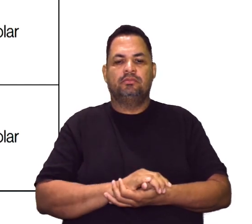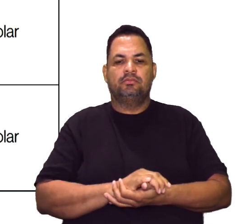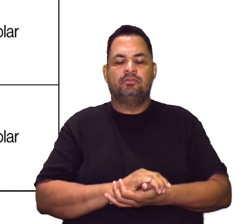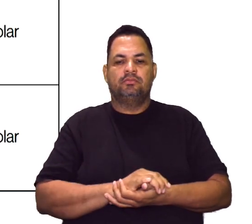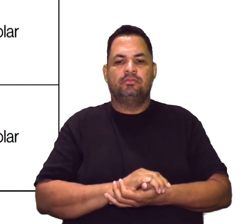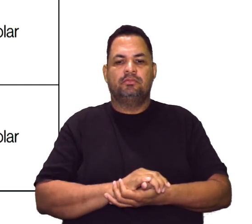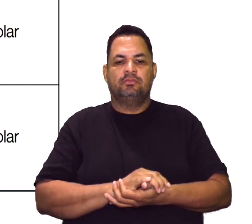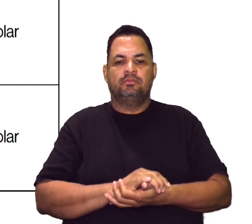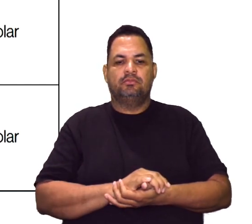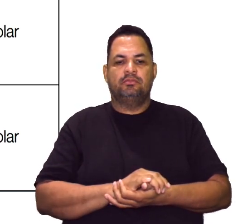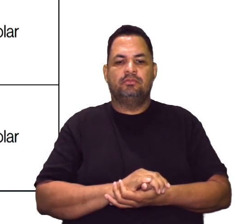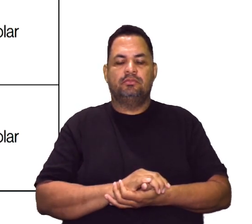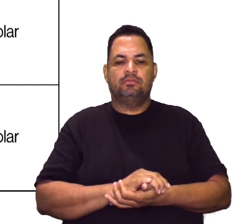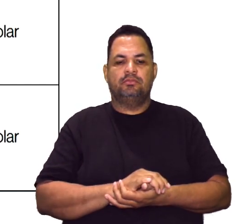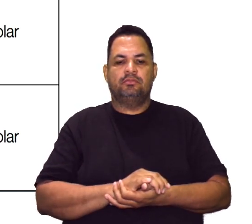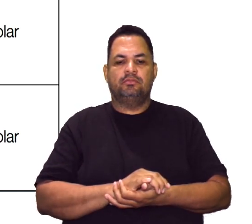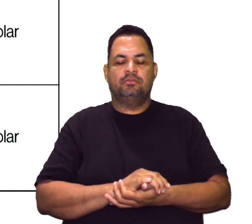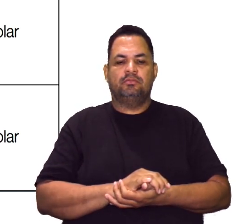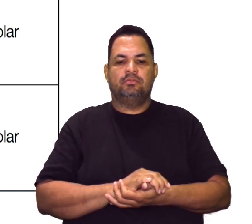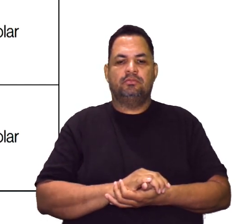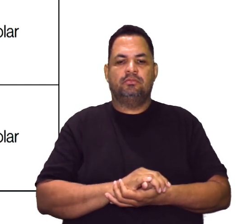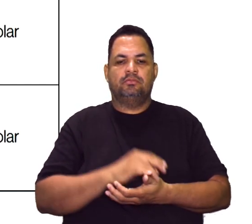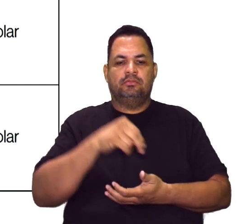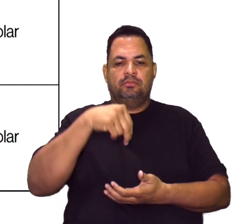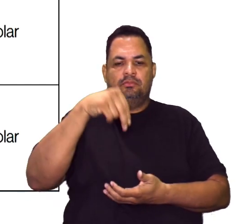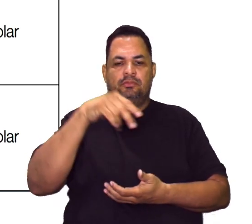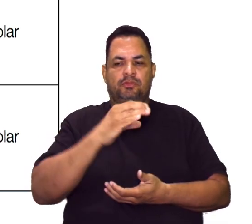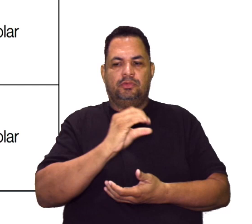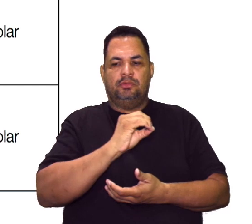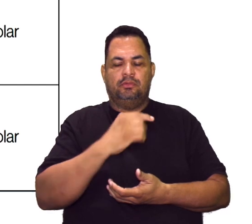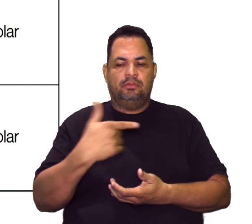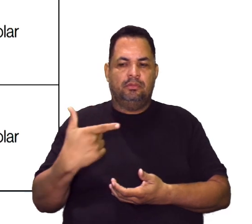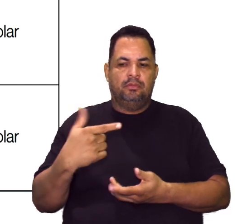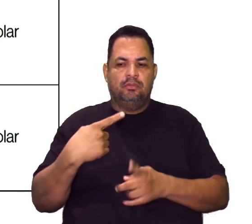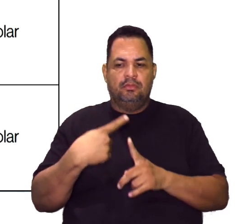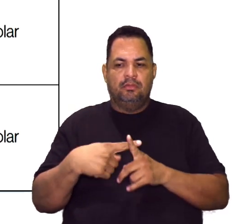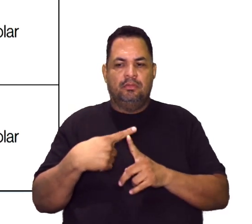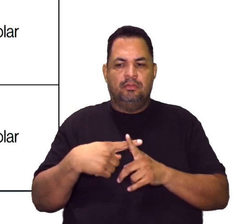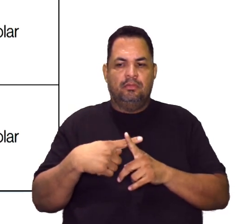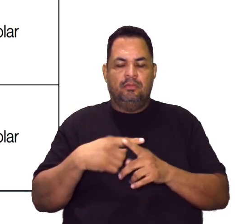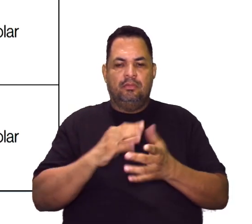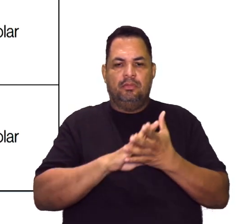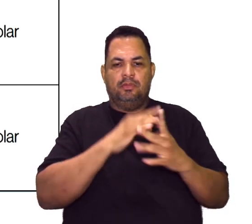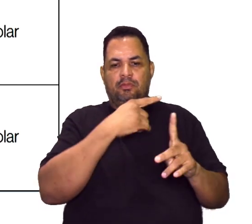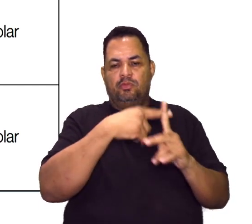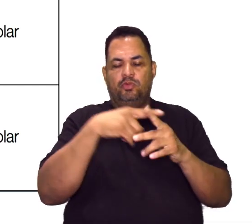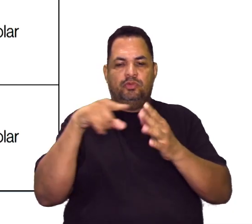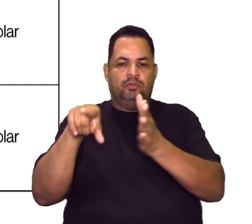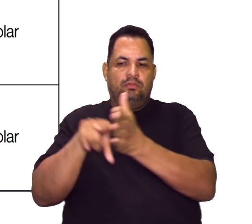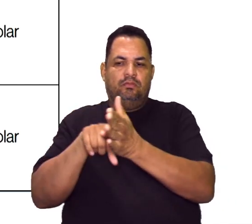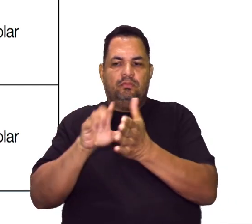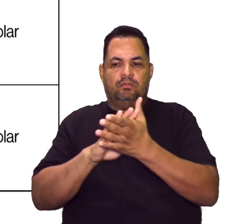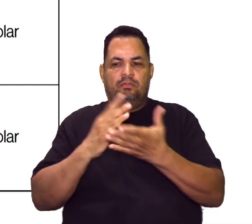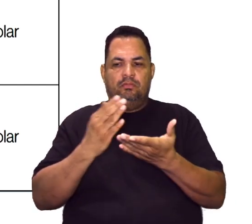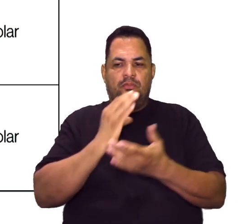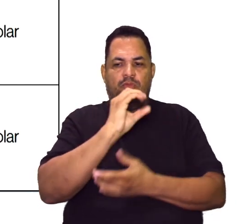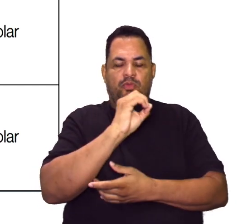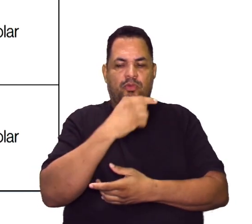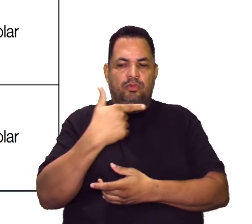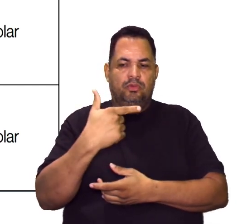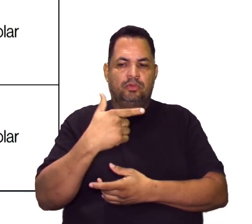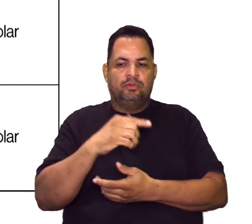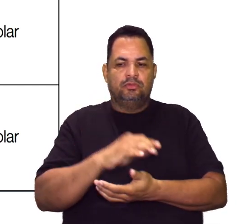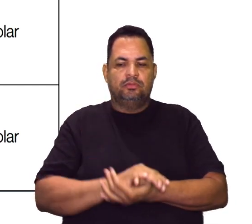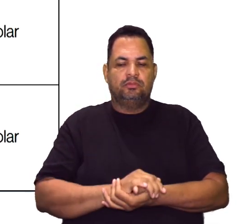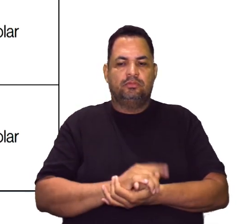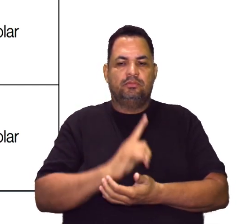nitrogênio, seguindo para o nitrogênio e o oxigênio, devido à eletronegatividade que o oxigênio e o